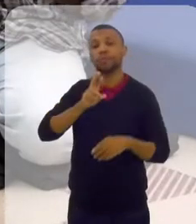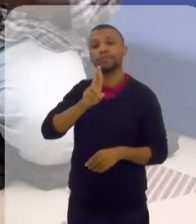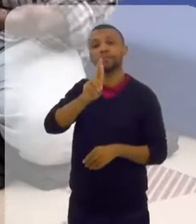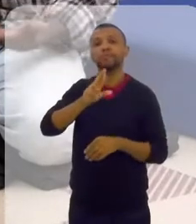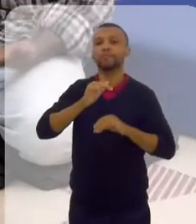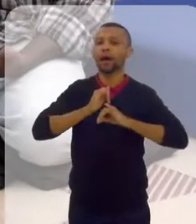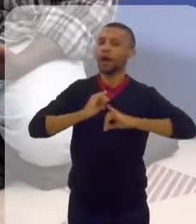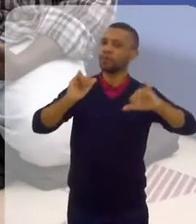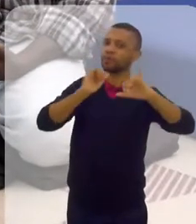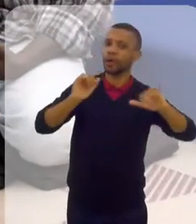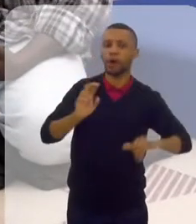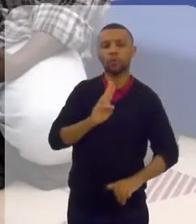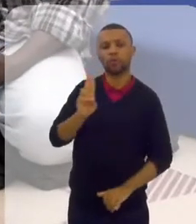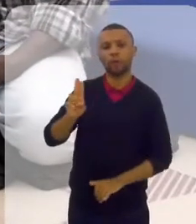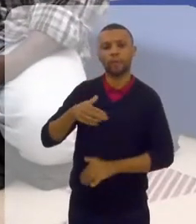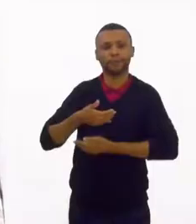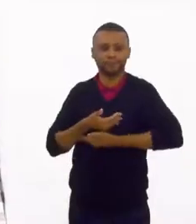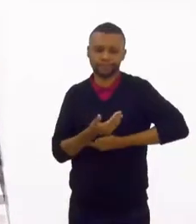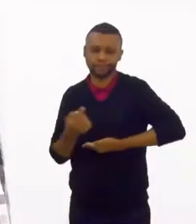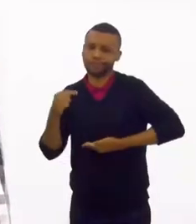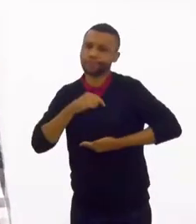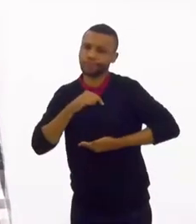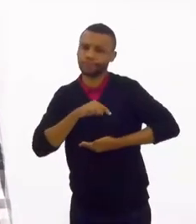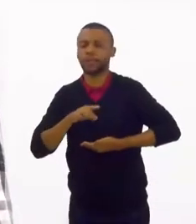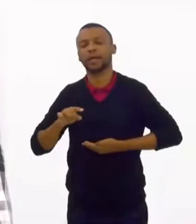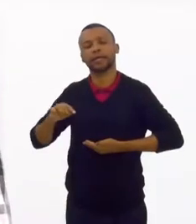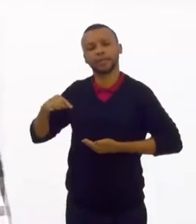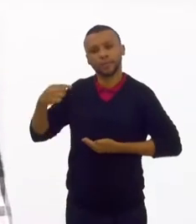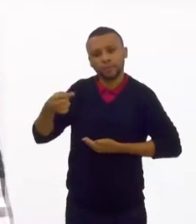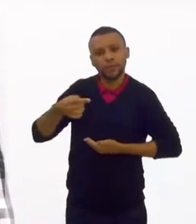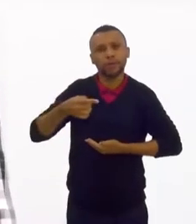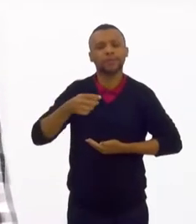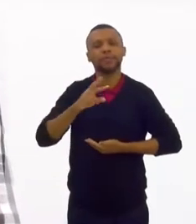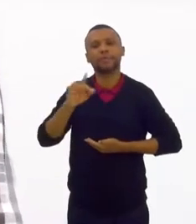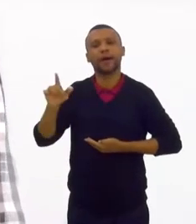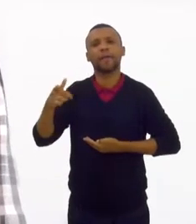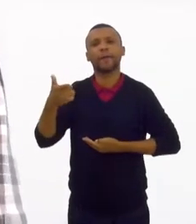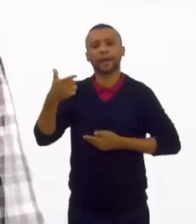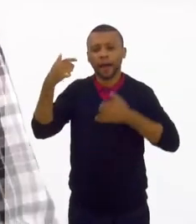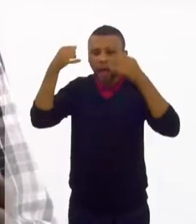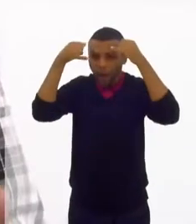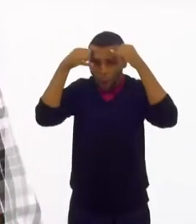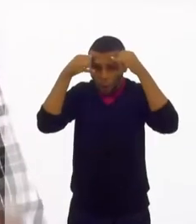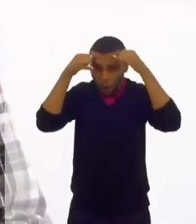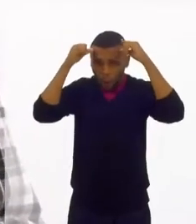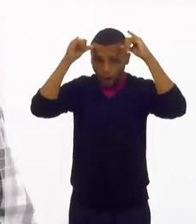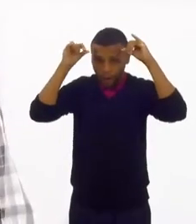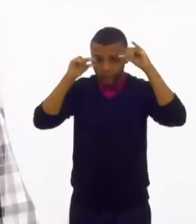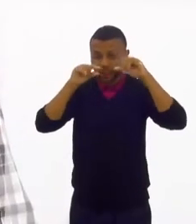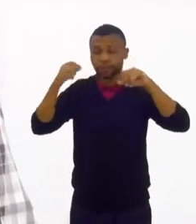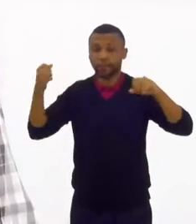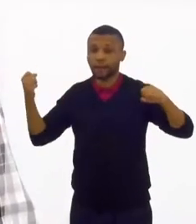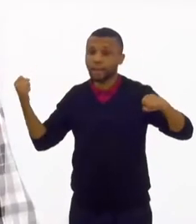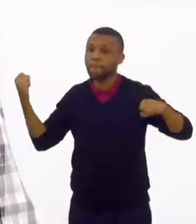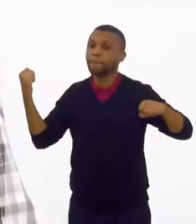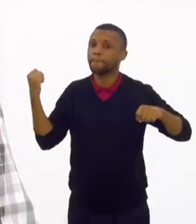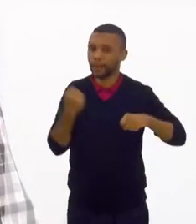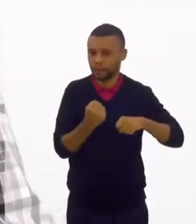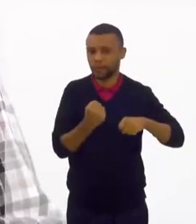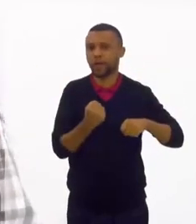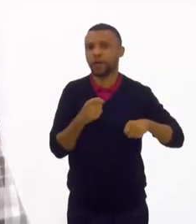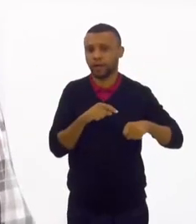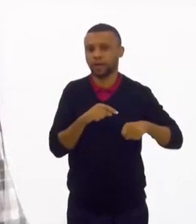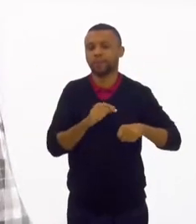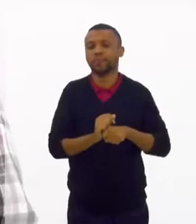nome e fazer uma prece. E aí, depois, vai sacrificar um carneiro. Uma parte vai ser para